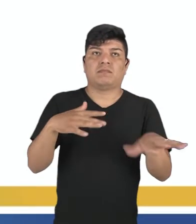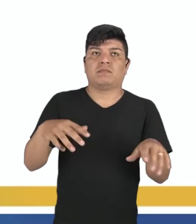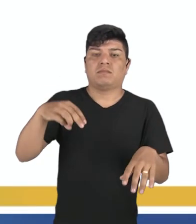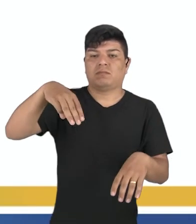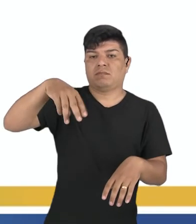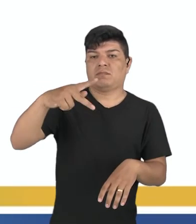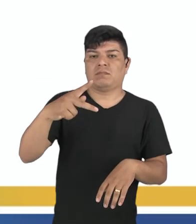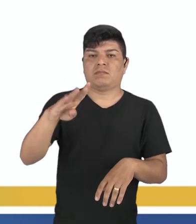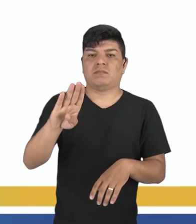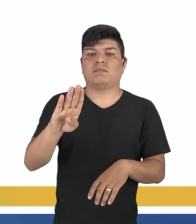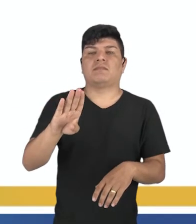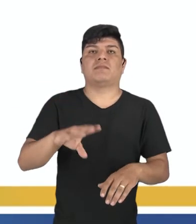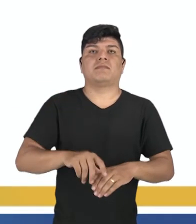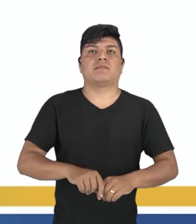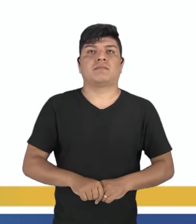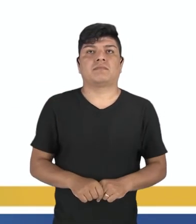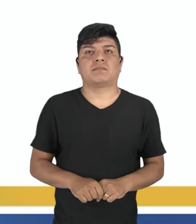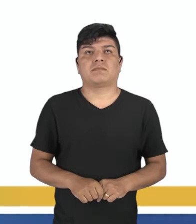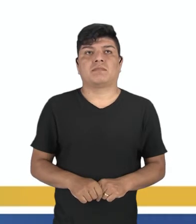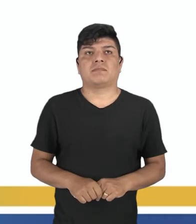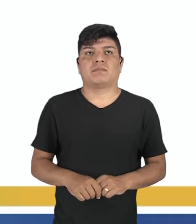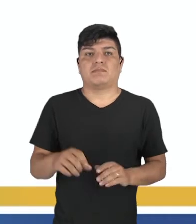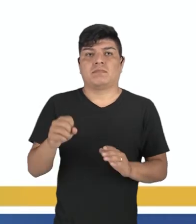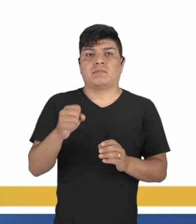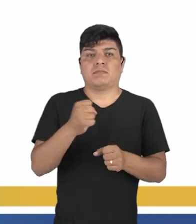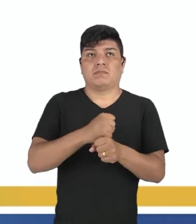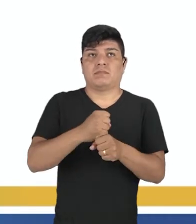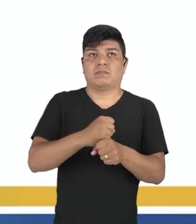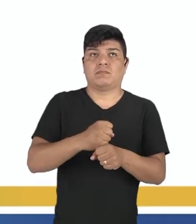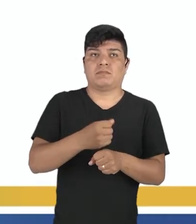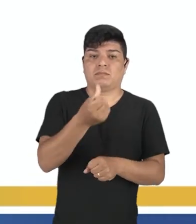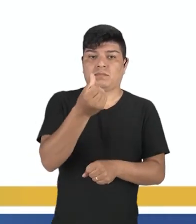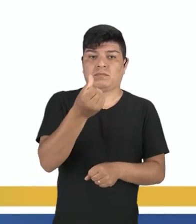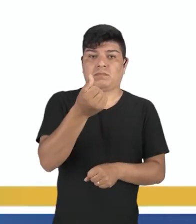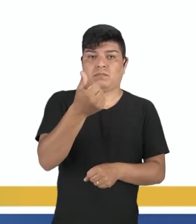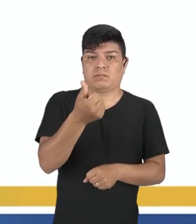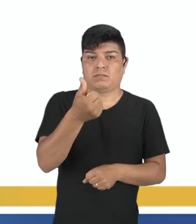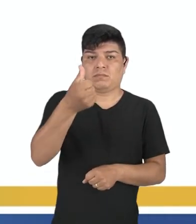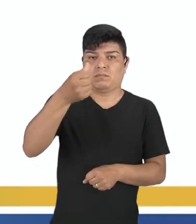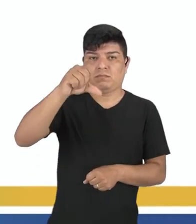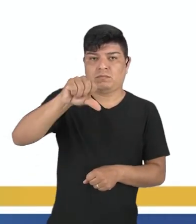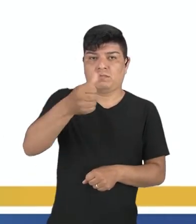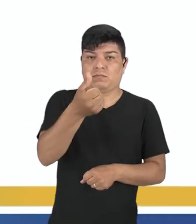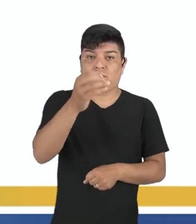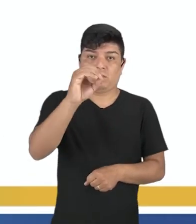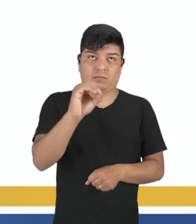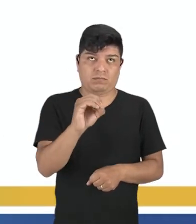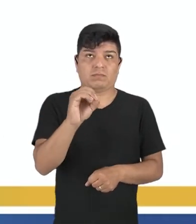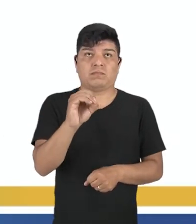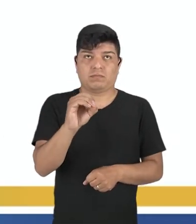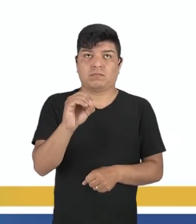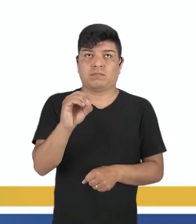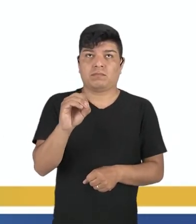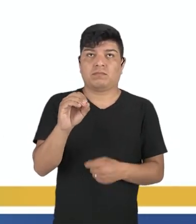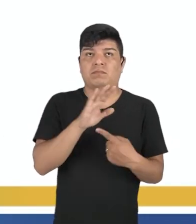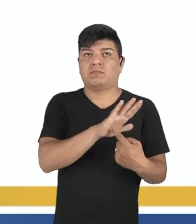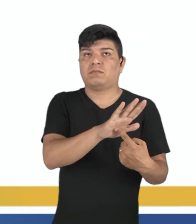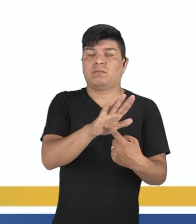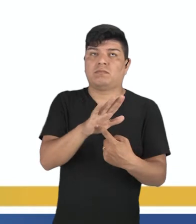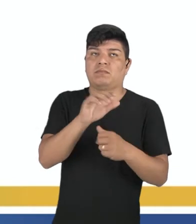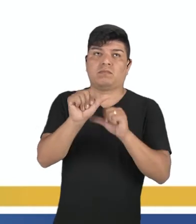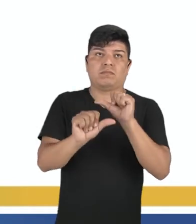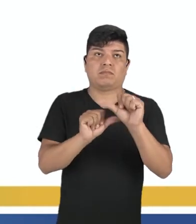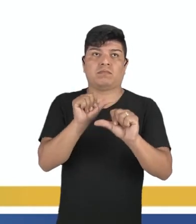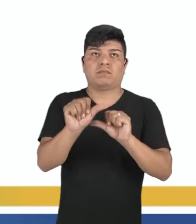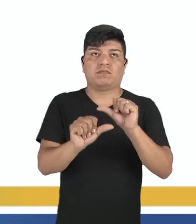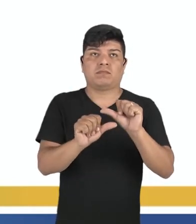movimento MPB. A década de 60 é considerada um período de ebulição na música brasileira, é quando